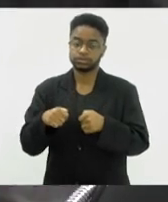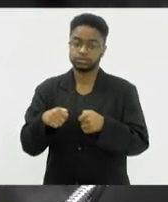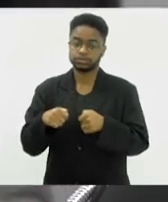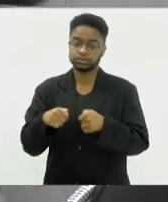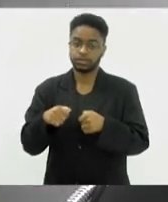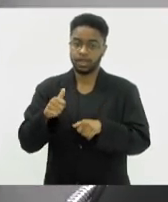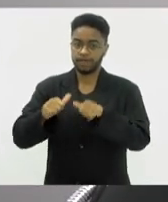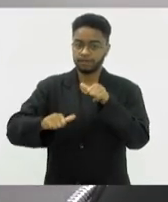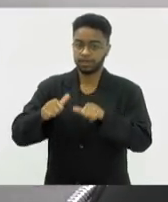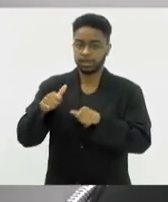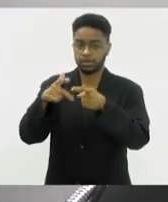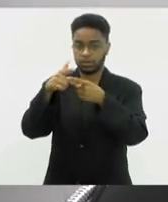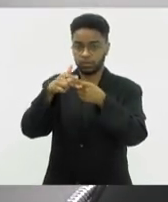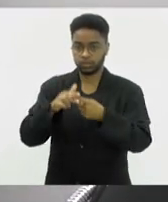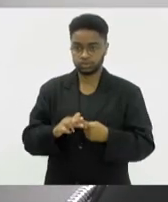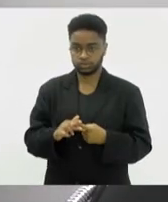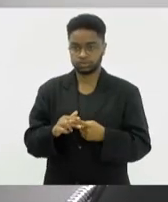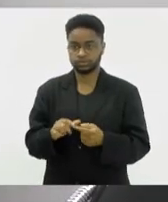revisto,